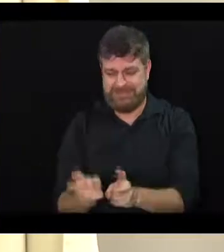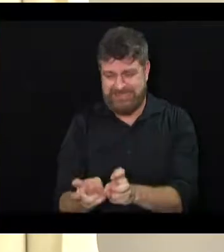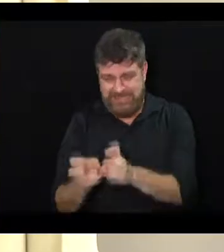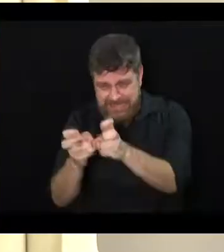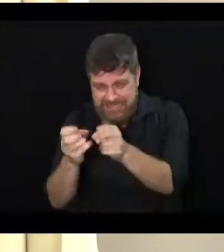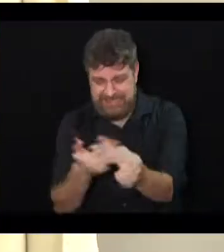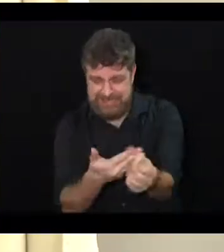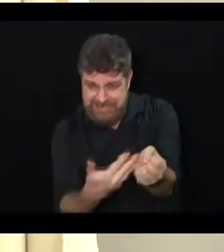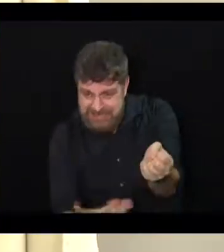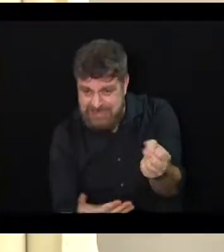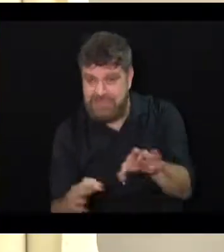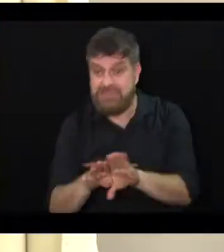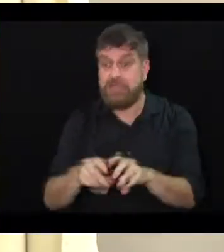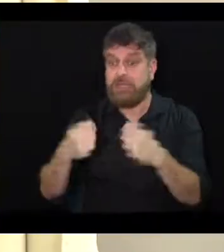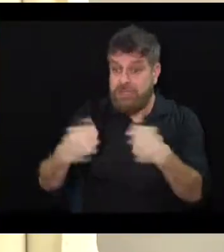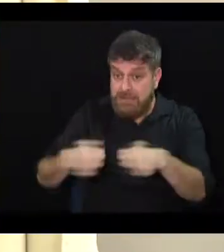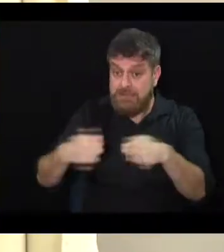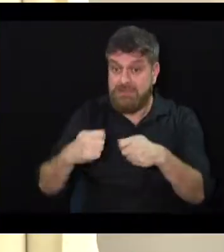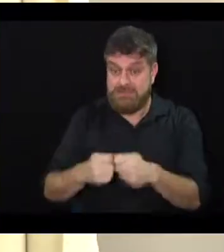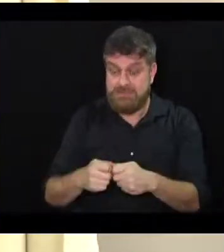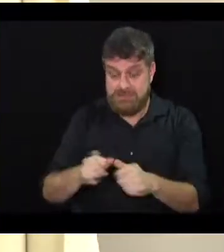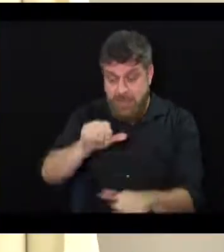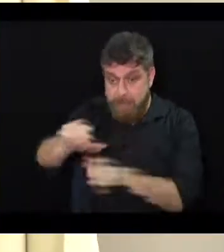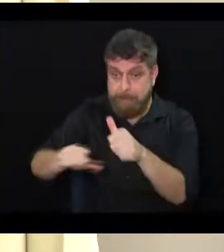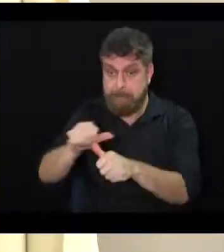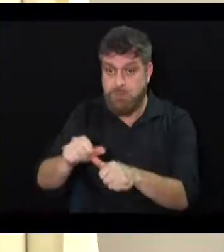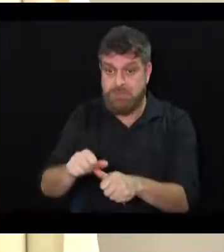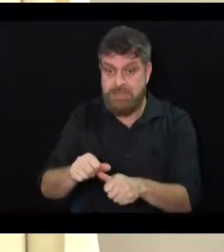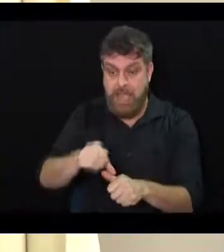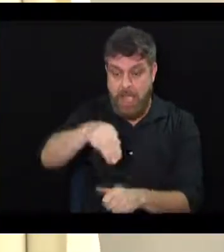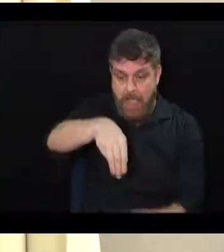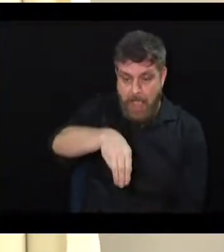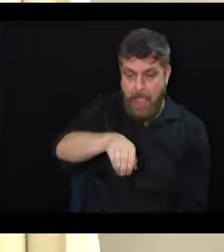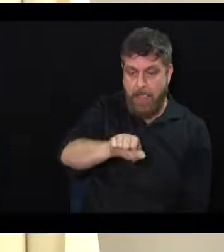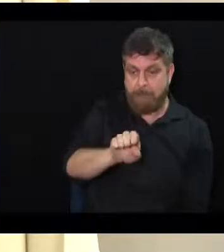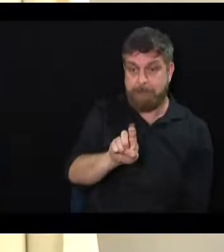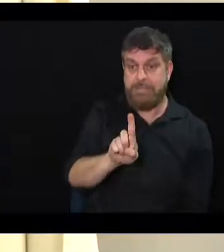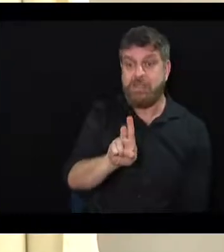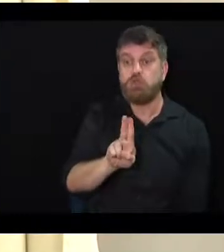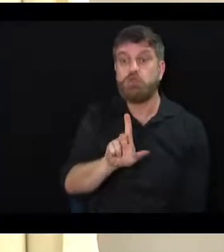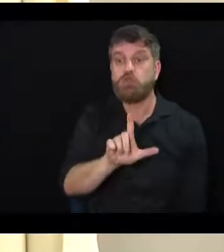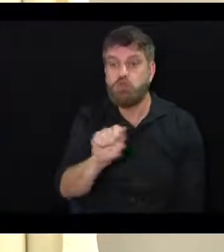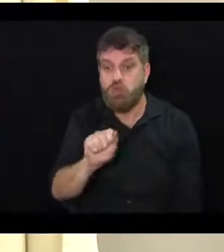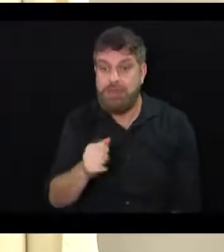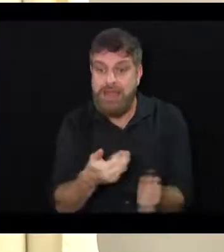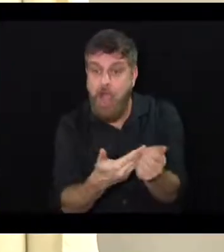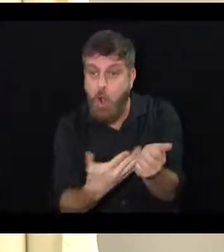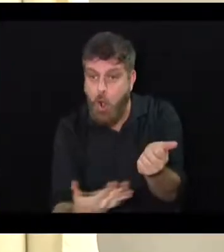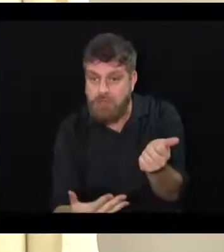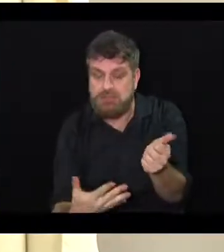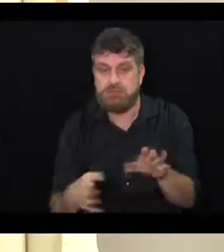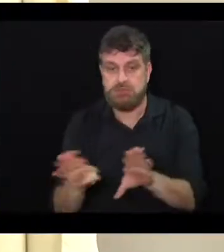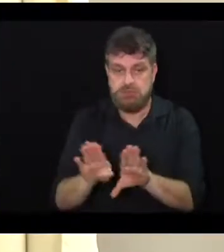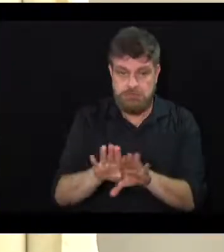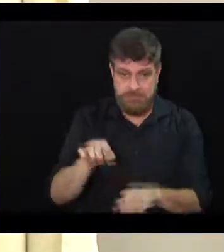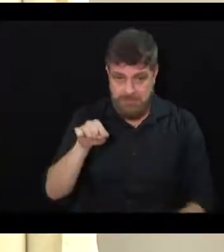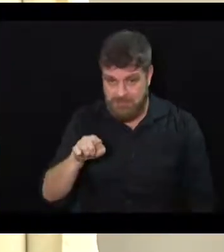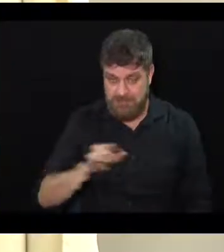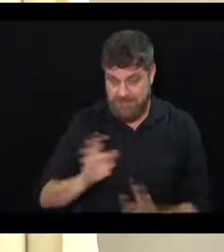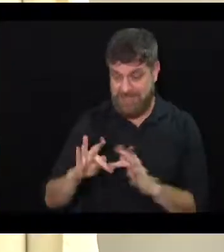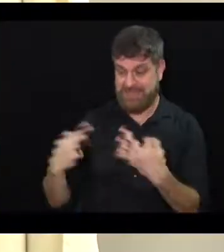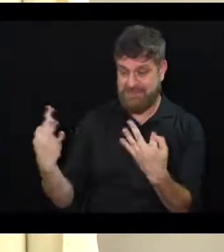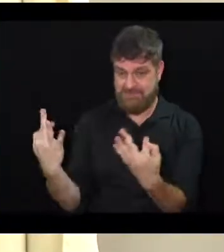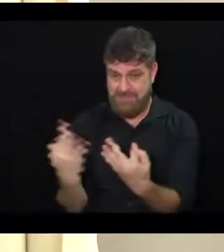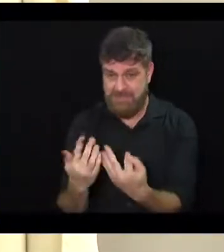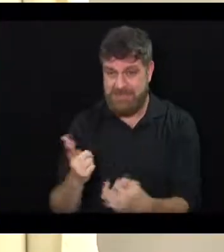leucemia, linfoma, que tem a necessidade de uma transfusão, né, fazer uma transfusão de medula. Dentro do seio da